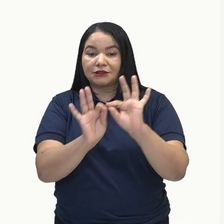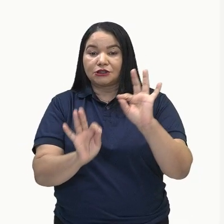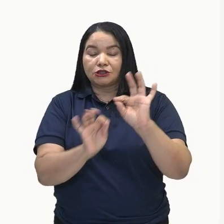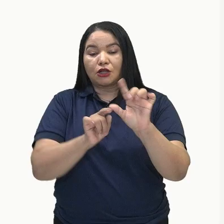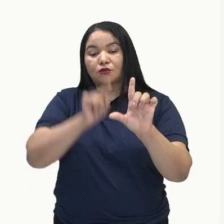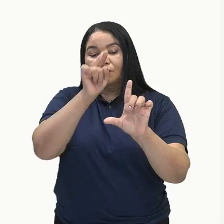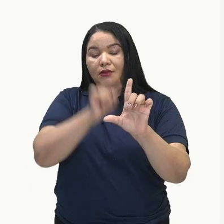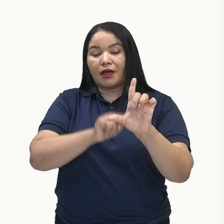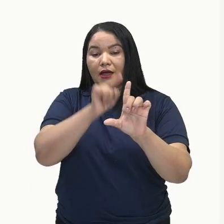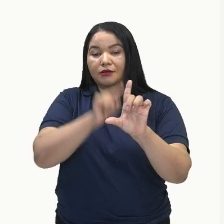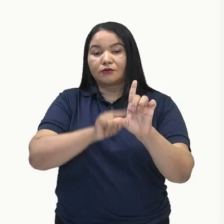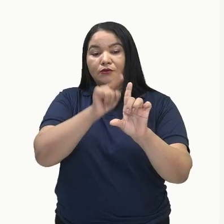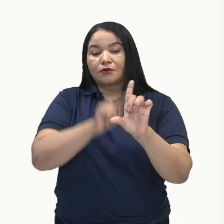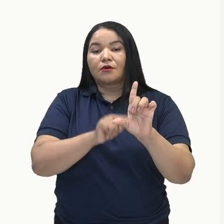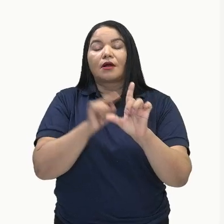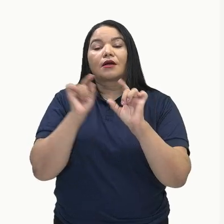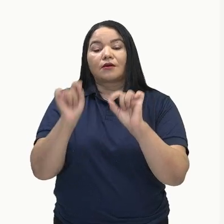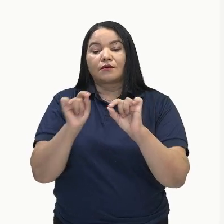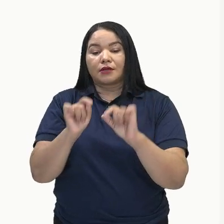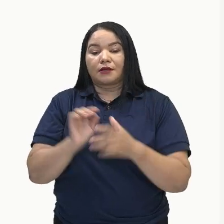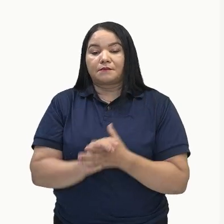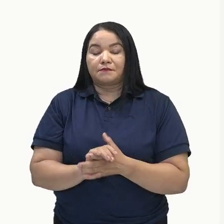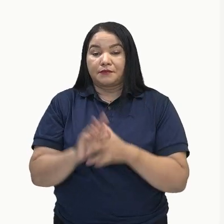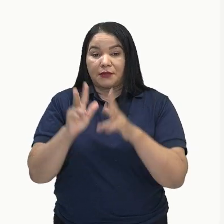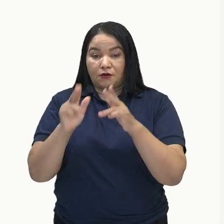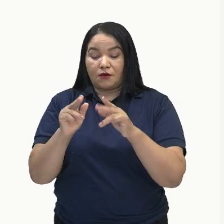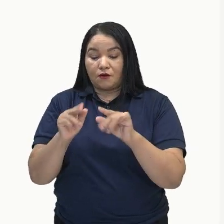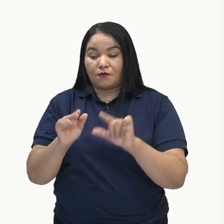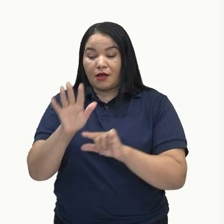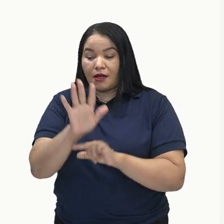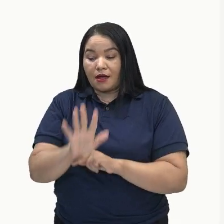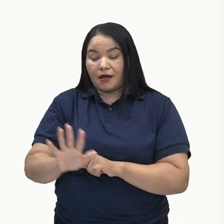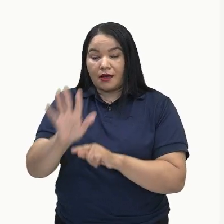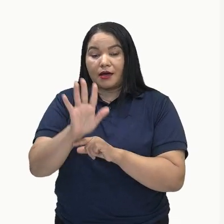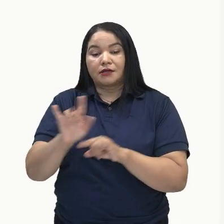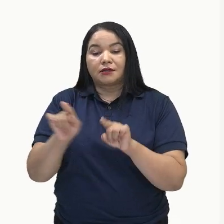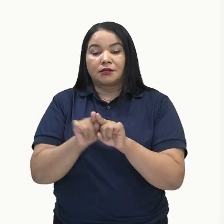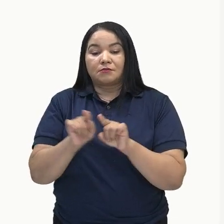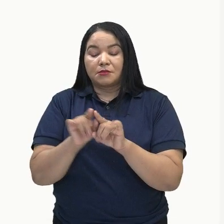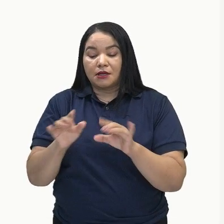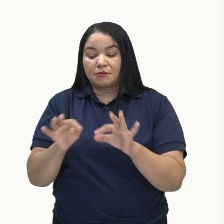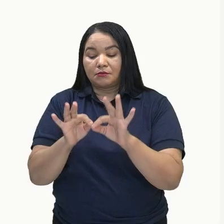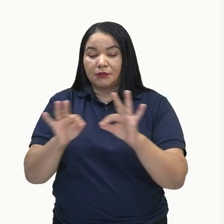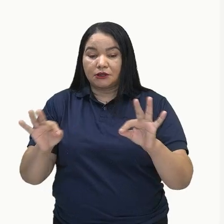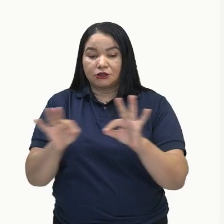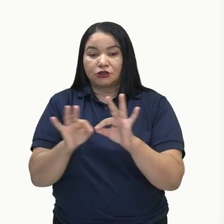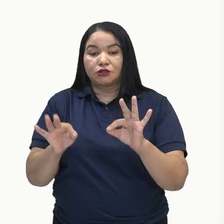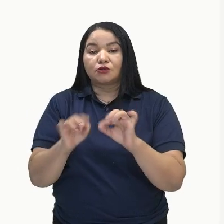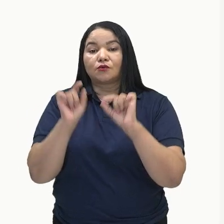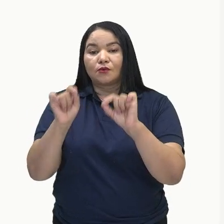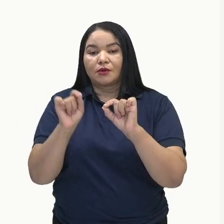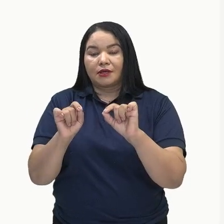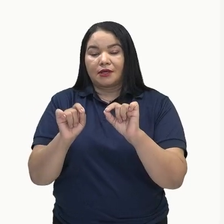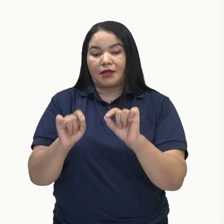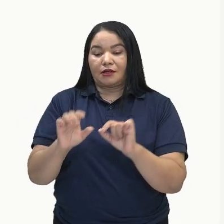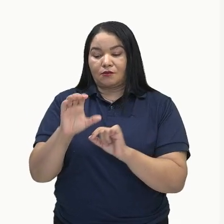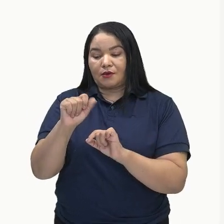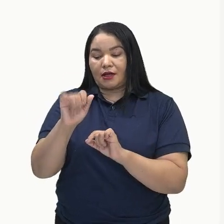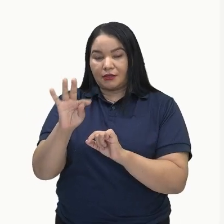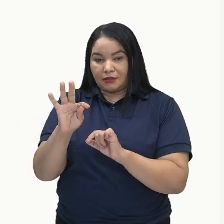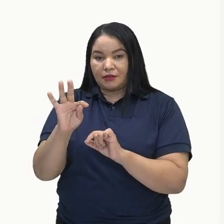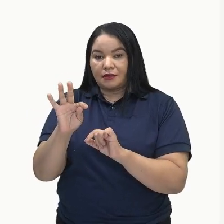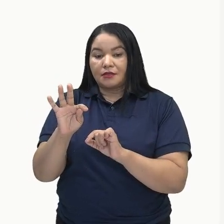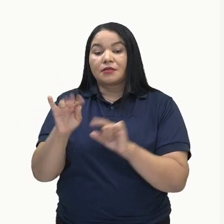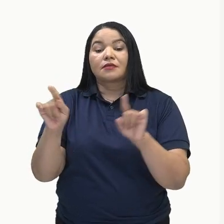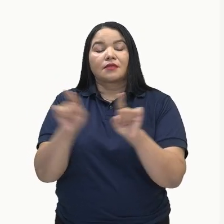desse quadrado, é igual à área formada pela medida dos lados dos catetos. Ó. Então, nós temos aqui, ó, para o